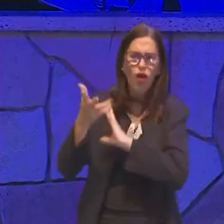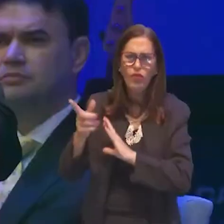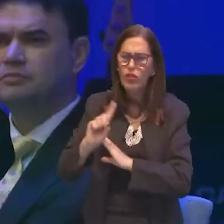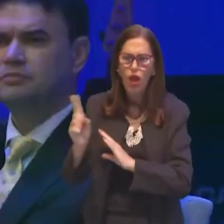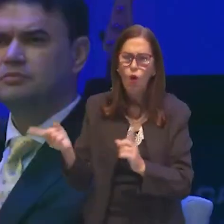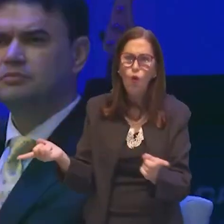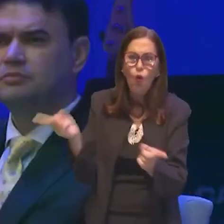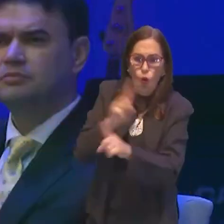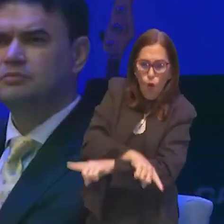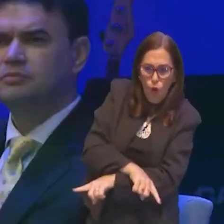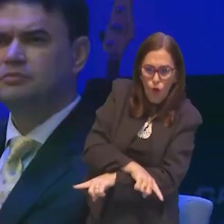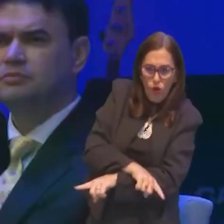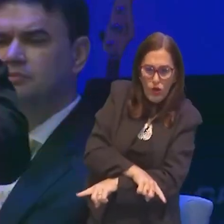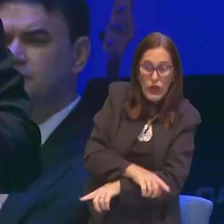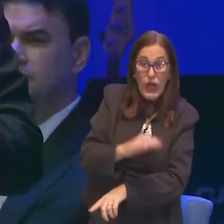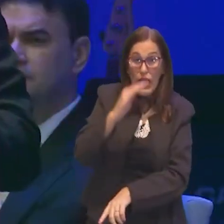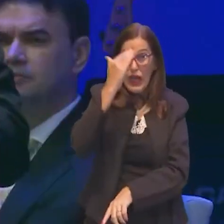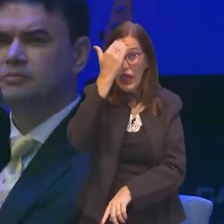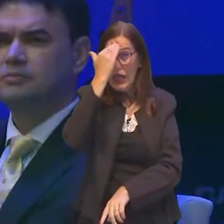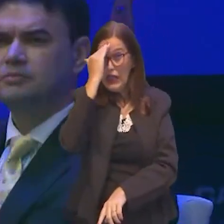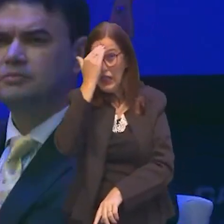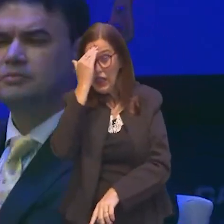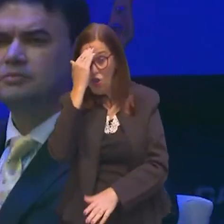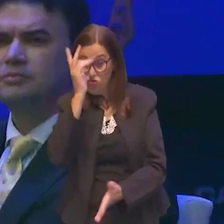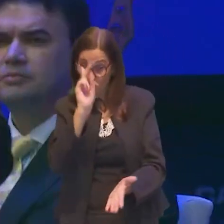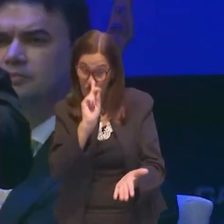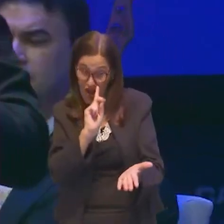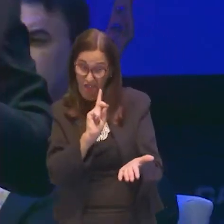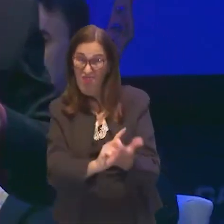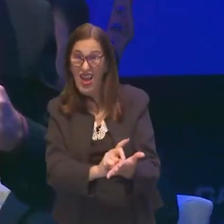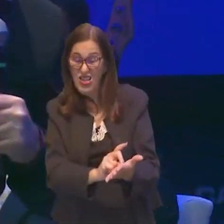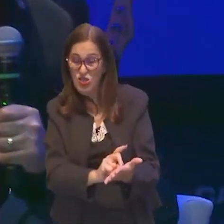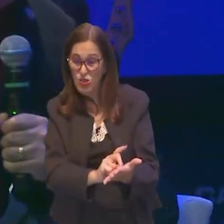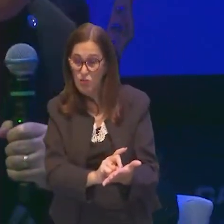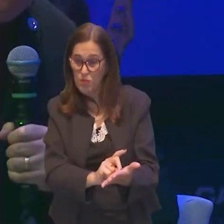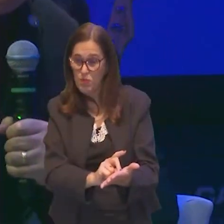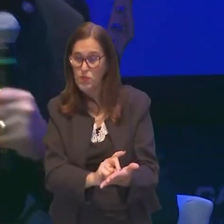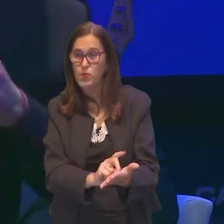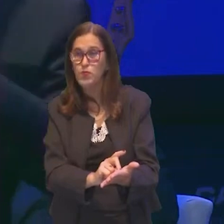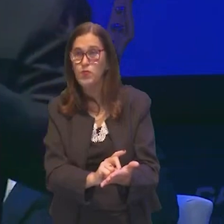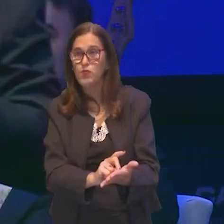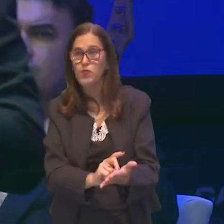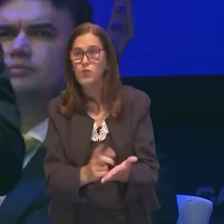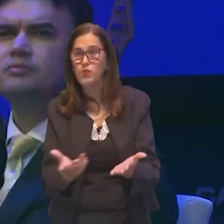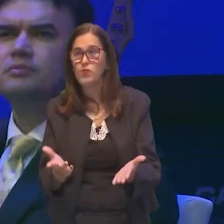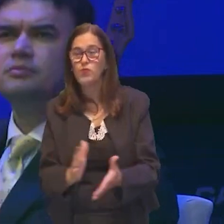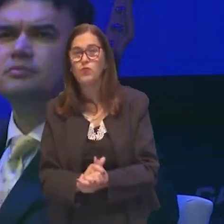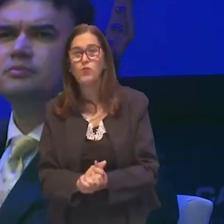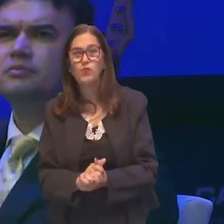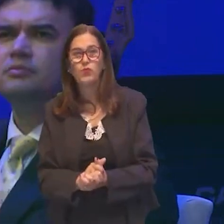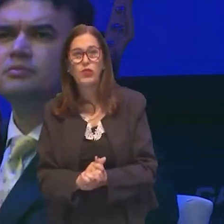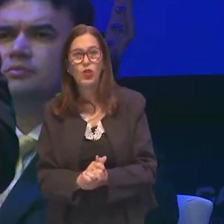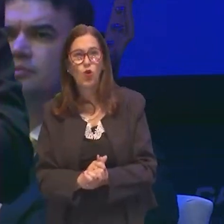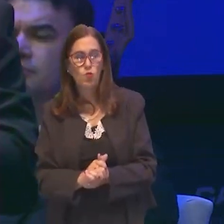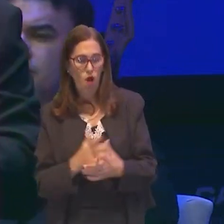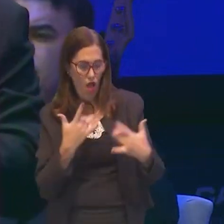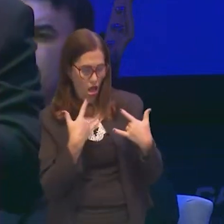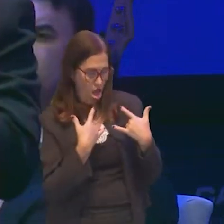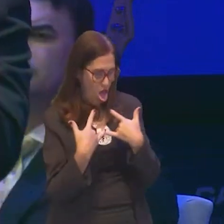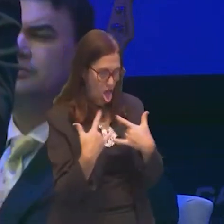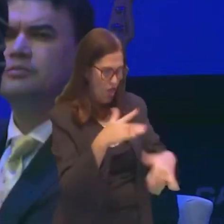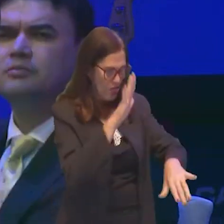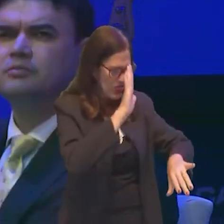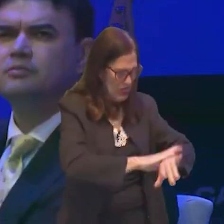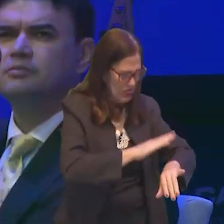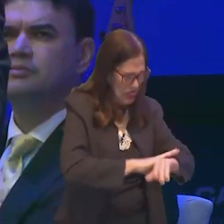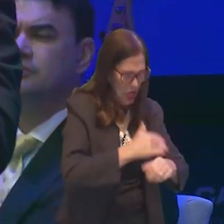for tomada, entendida como de fato tomando o nosso tempo, tomando o lugar